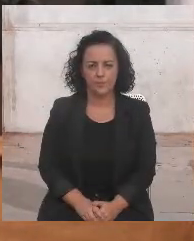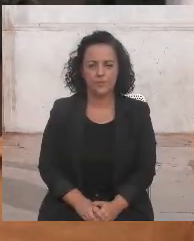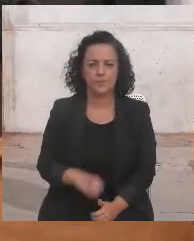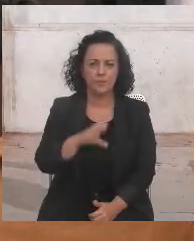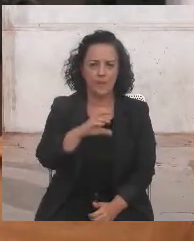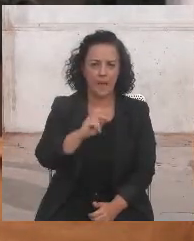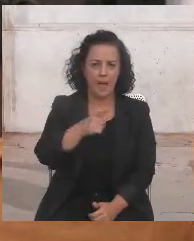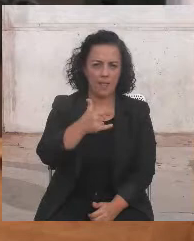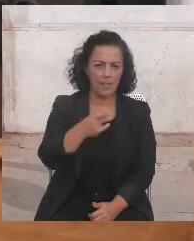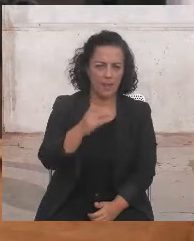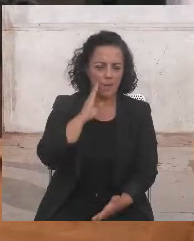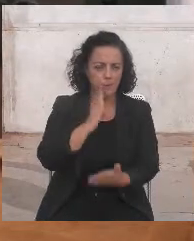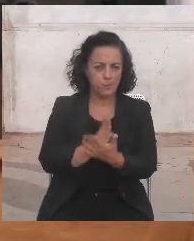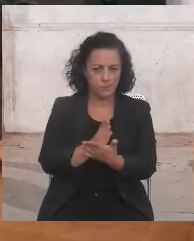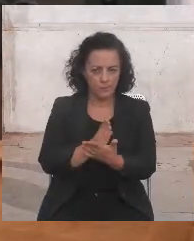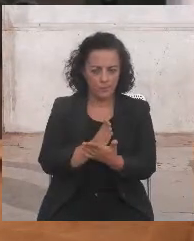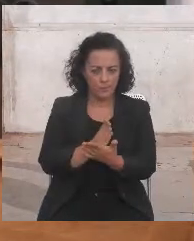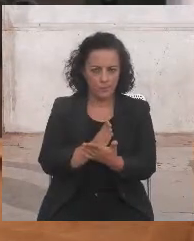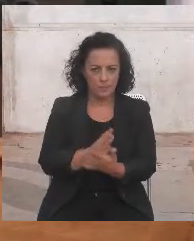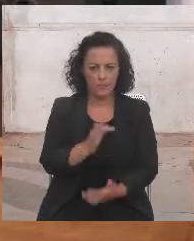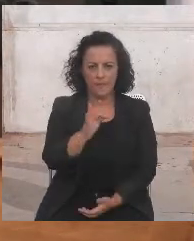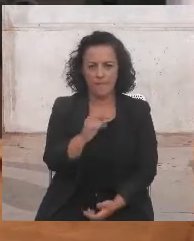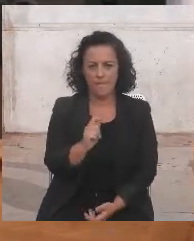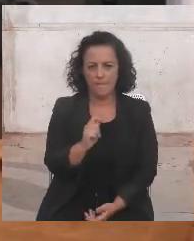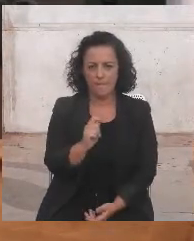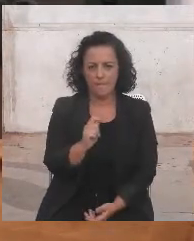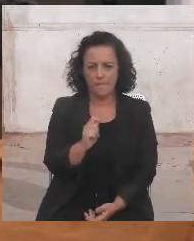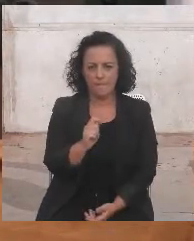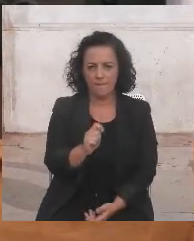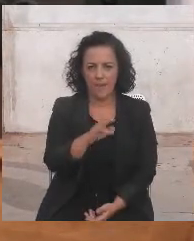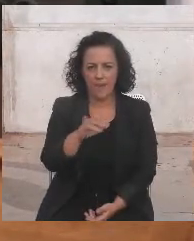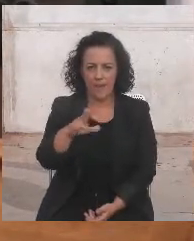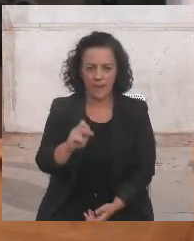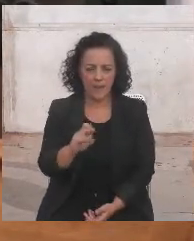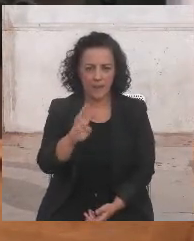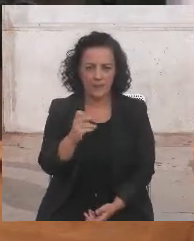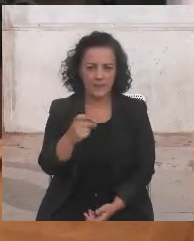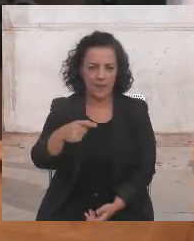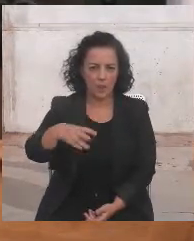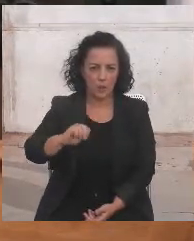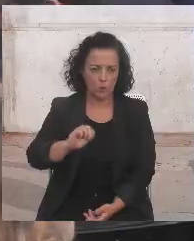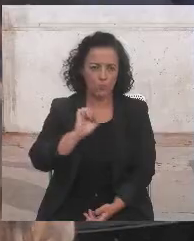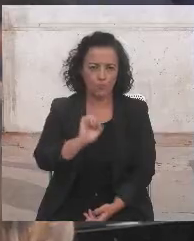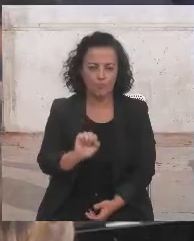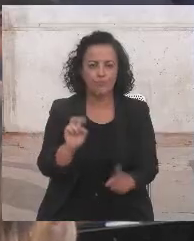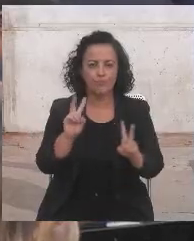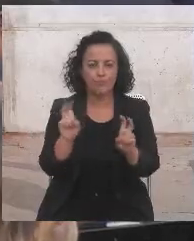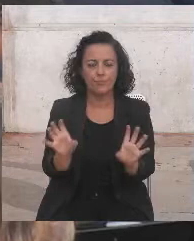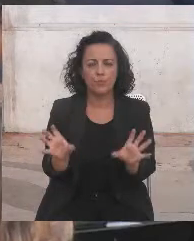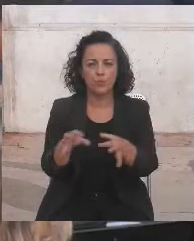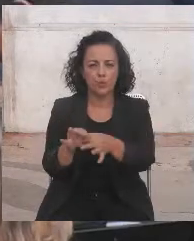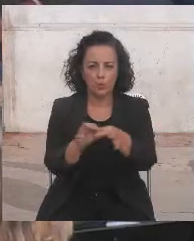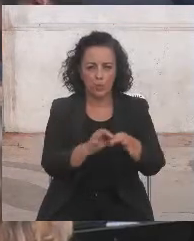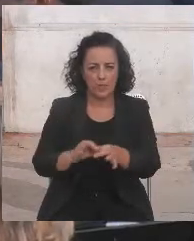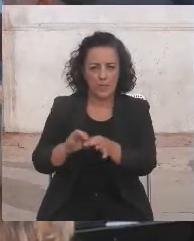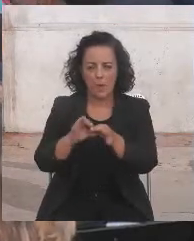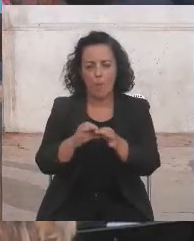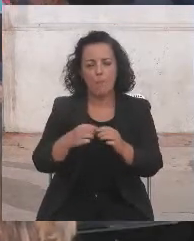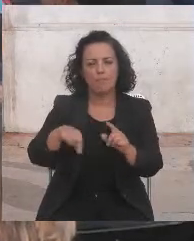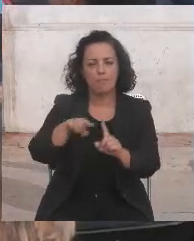Cátia Patrícia Pinto Pimenta Ferreira Rosas Santos, Coligação Mais Lisboa.